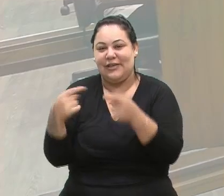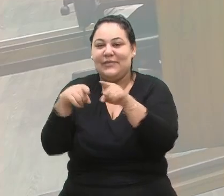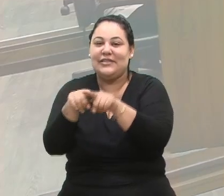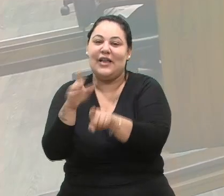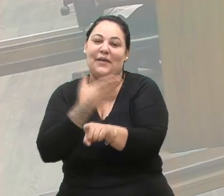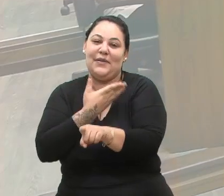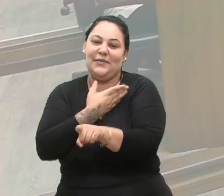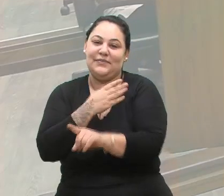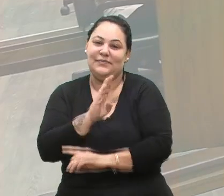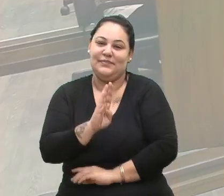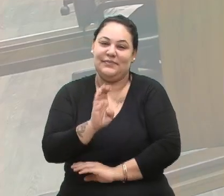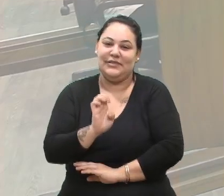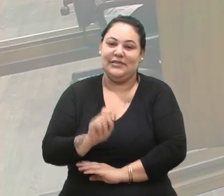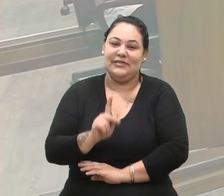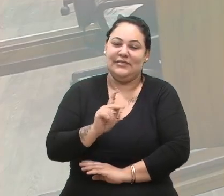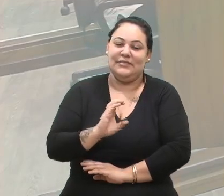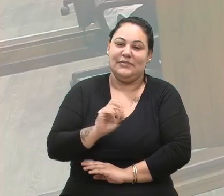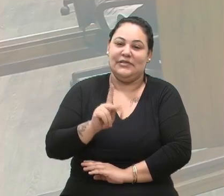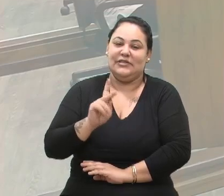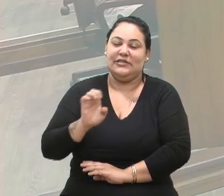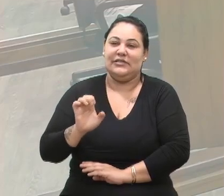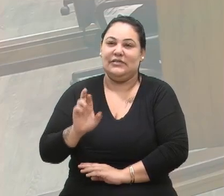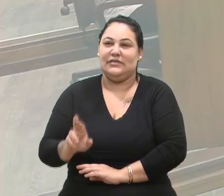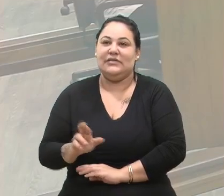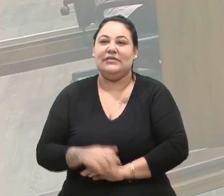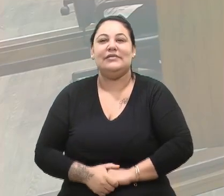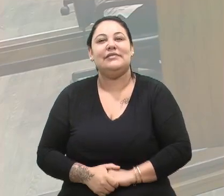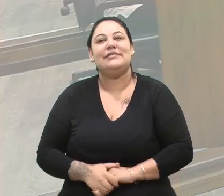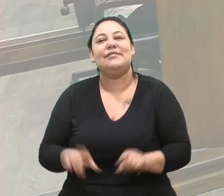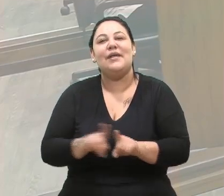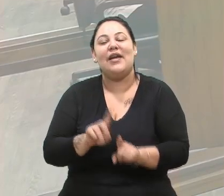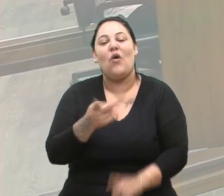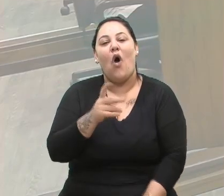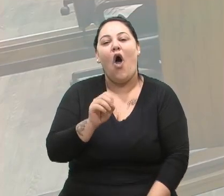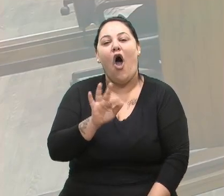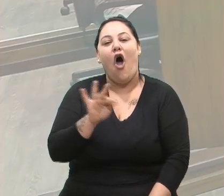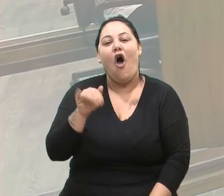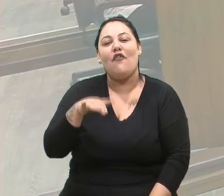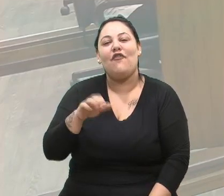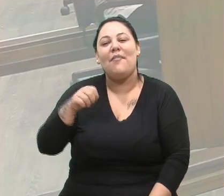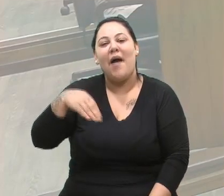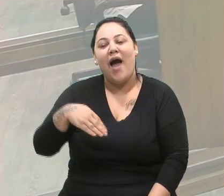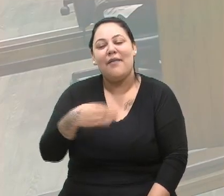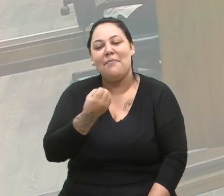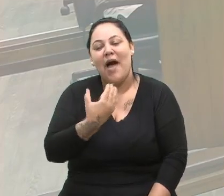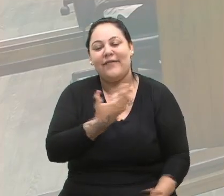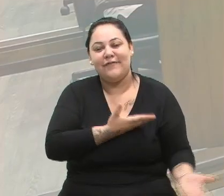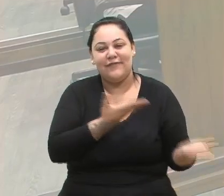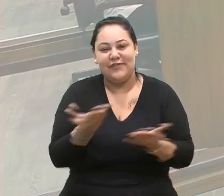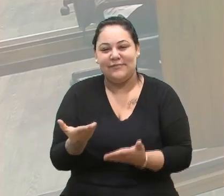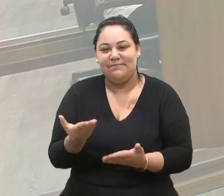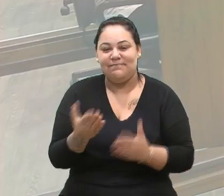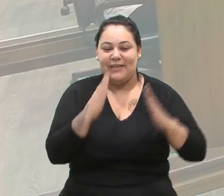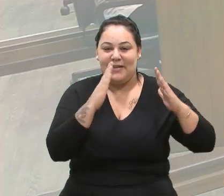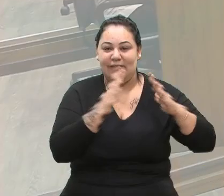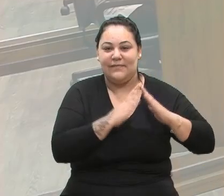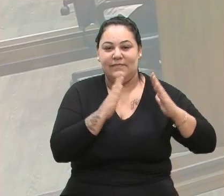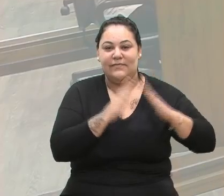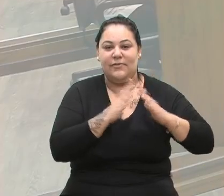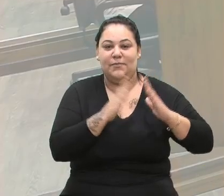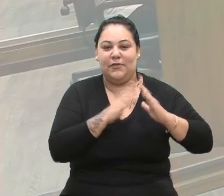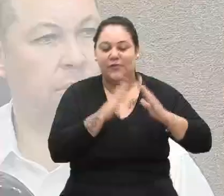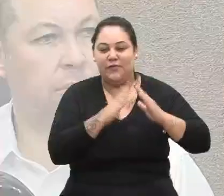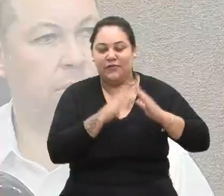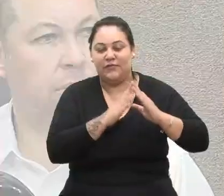amigo, ao Hoffmann, sejam bem-vindos, essa casa vos acolhe, é uma casa de batalhas, é